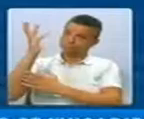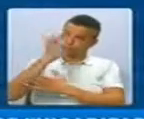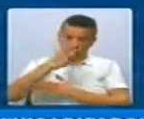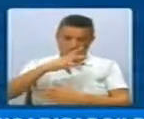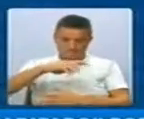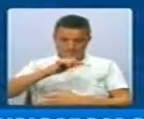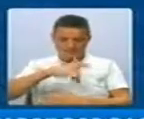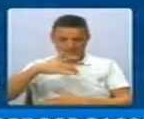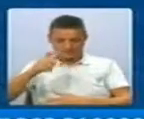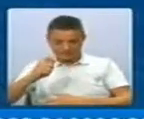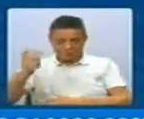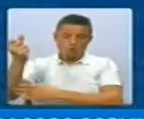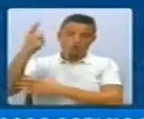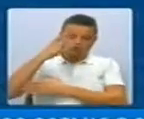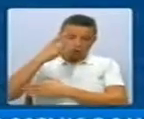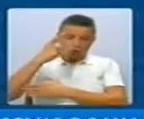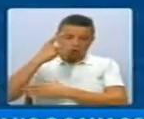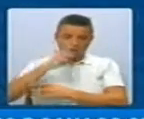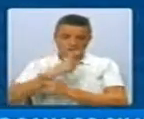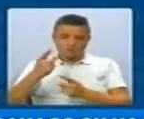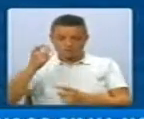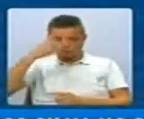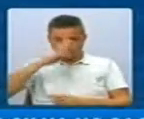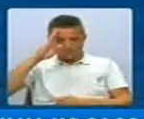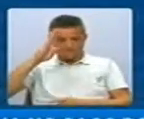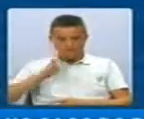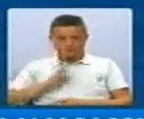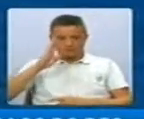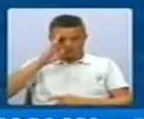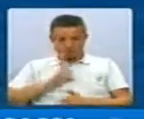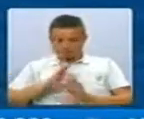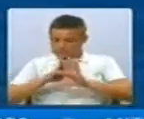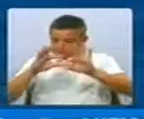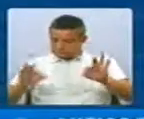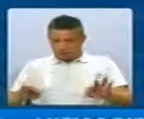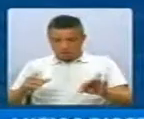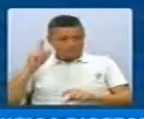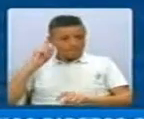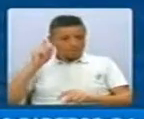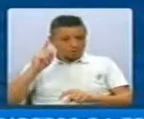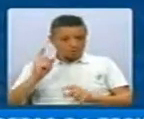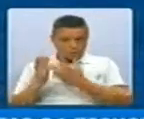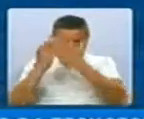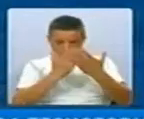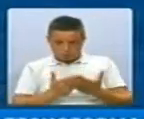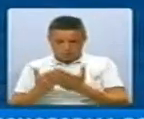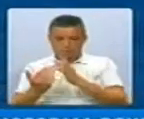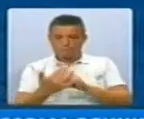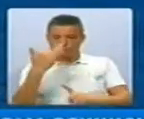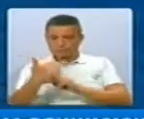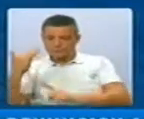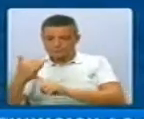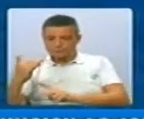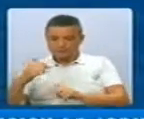o Sol e a radiação solar, mas então uma história militar que envolve também a mesma coisa, e para ver como é importante estudarmos também a influência da nossa